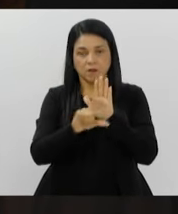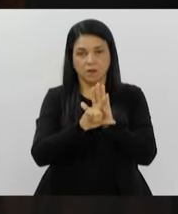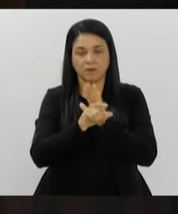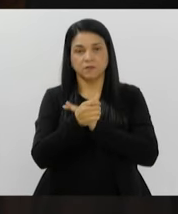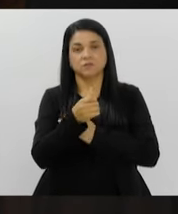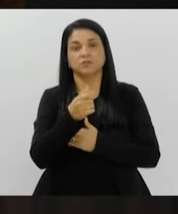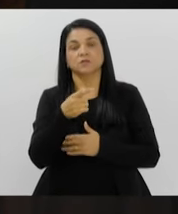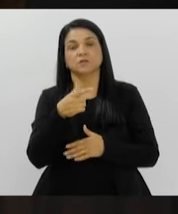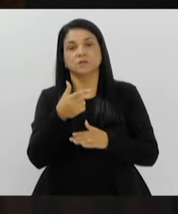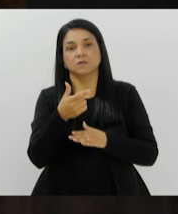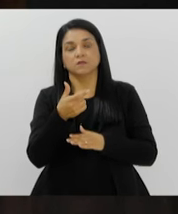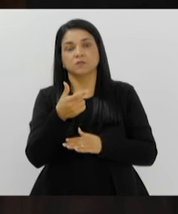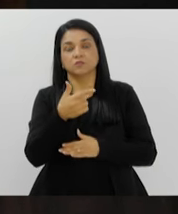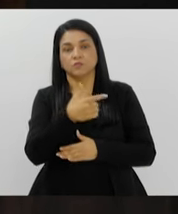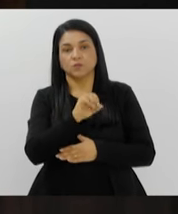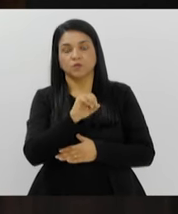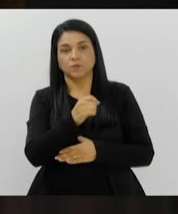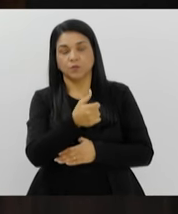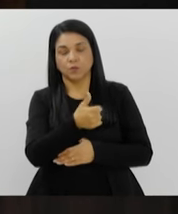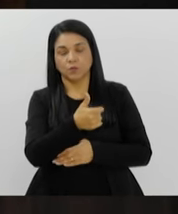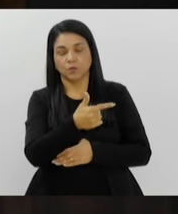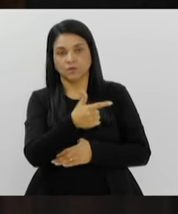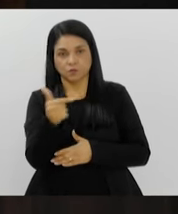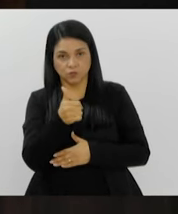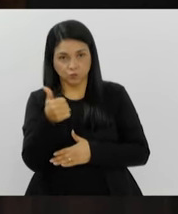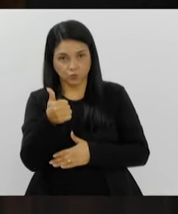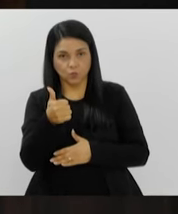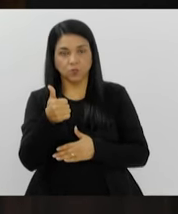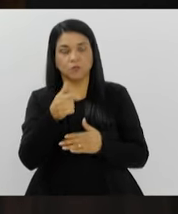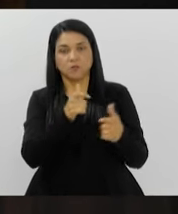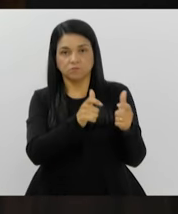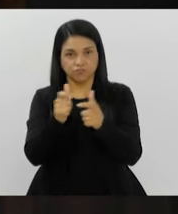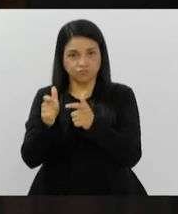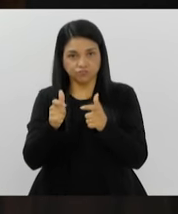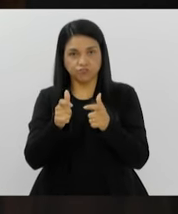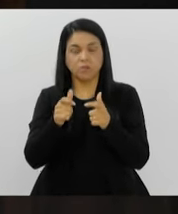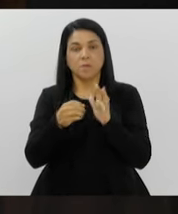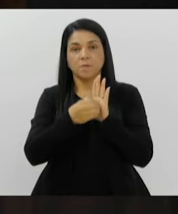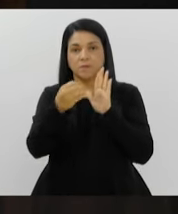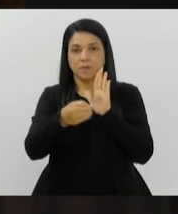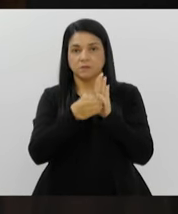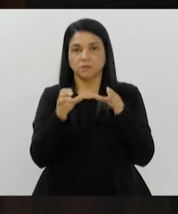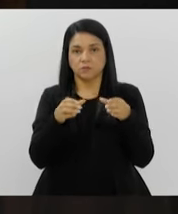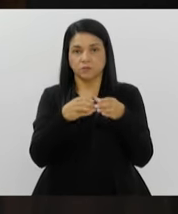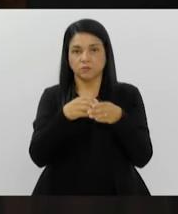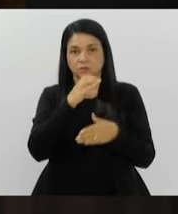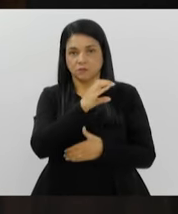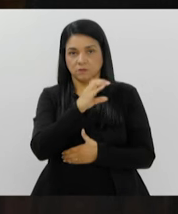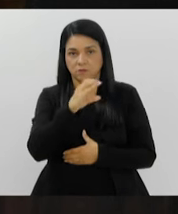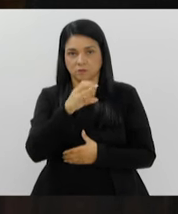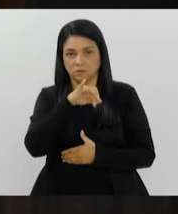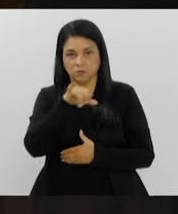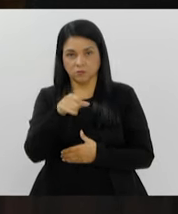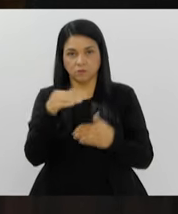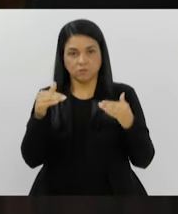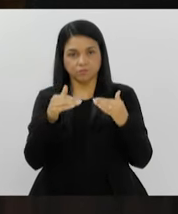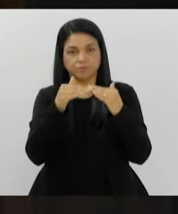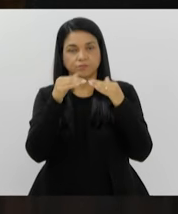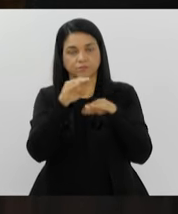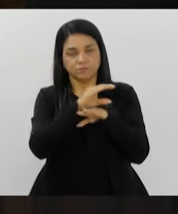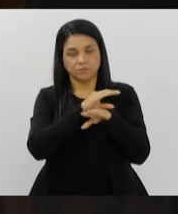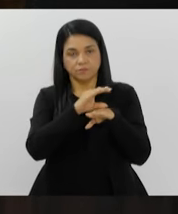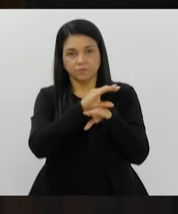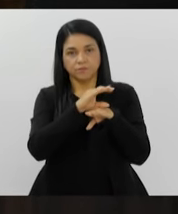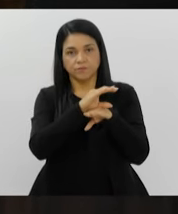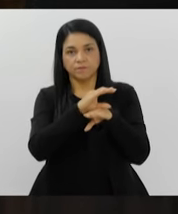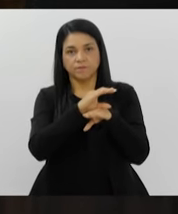de abril de 2021, e dá outras providências. Pareceres das comissões Constituição e Justiça pela